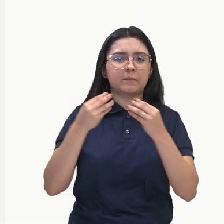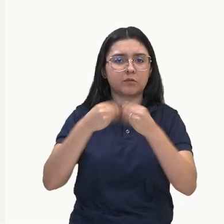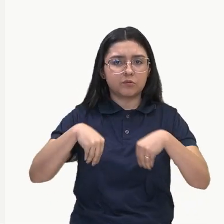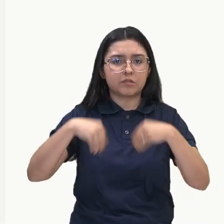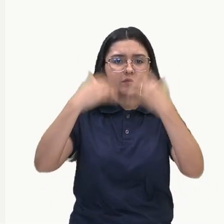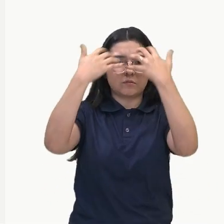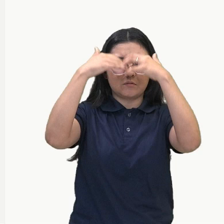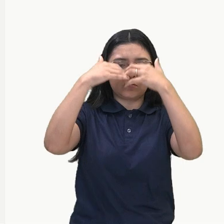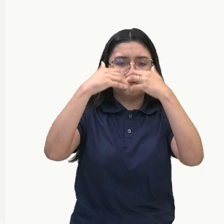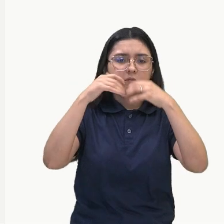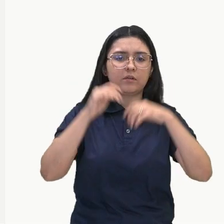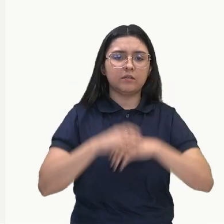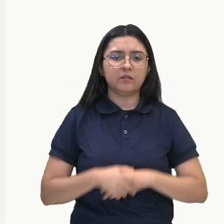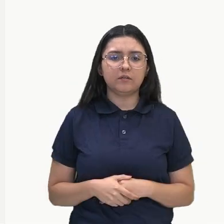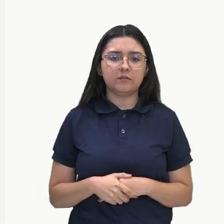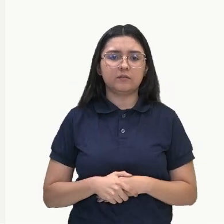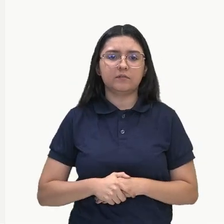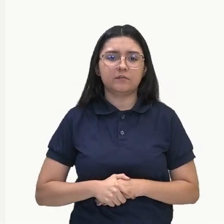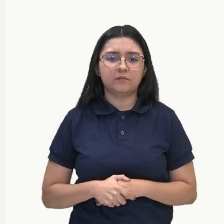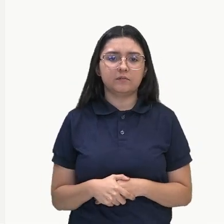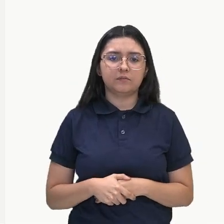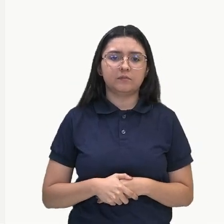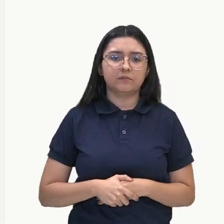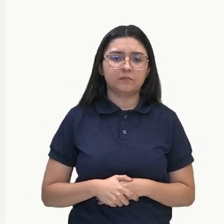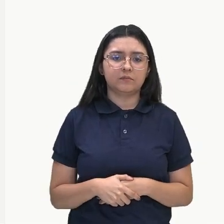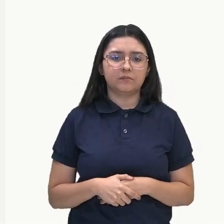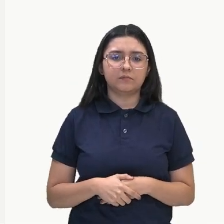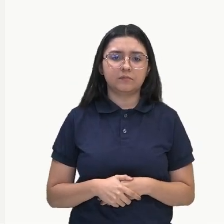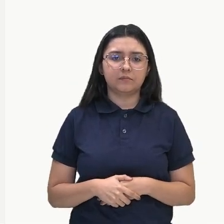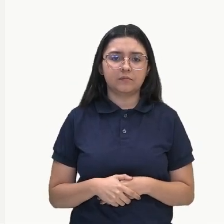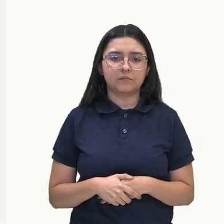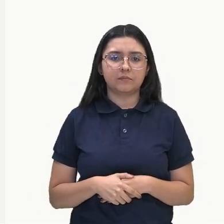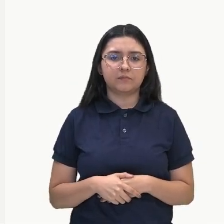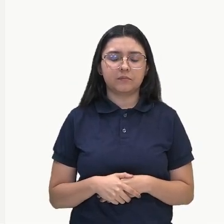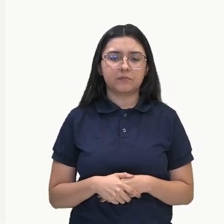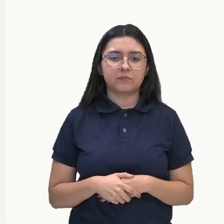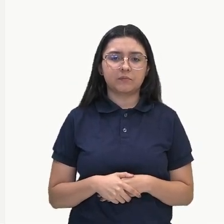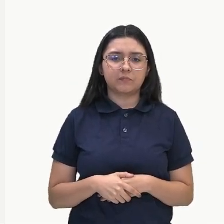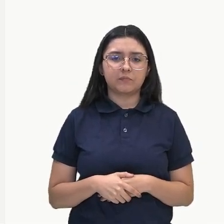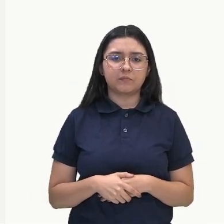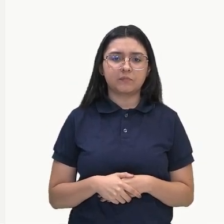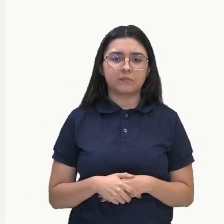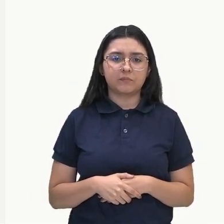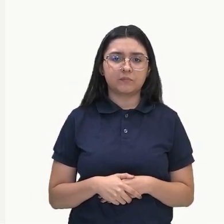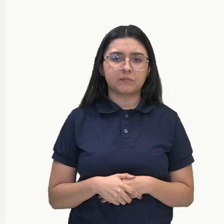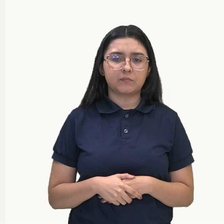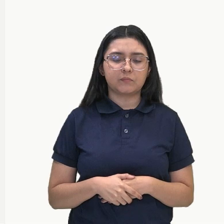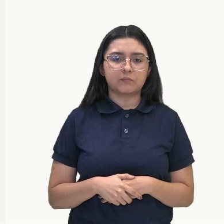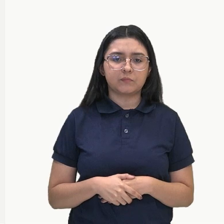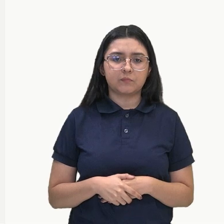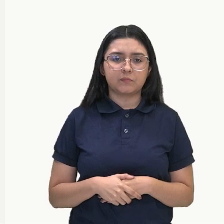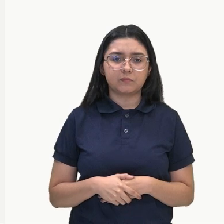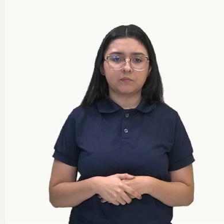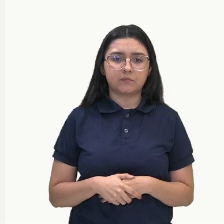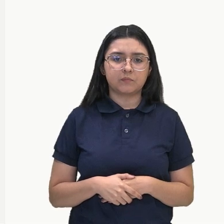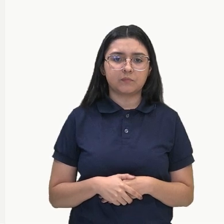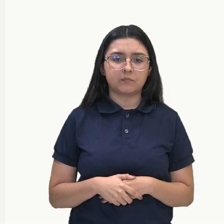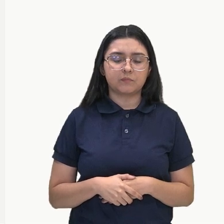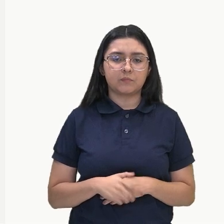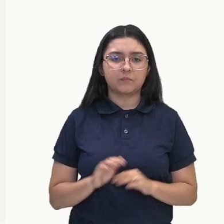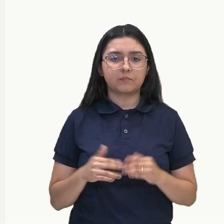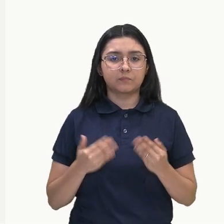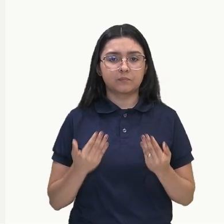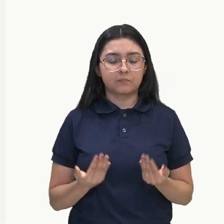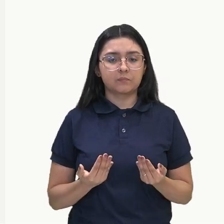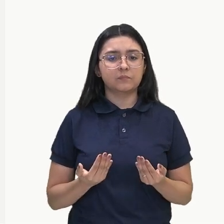de refrigeradores. Bom, então vamos ver aqui, não é? Então,